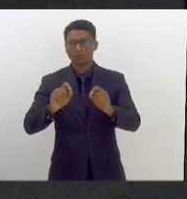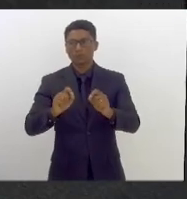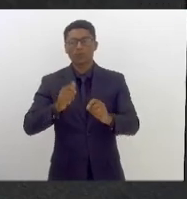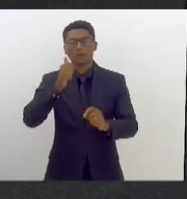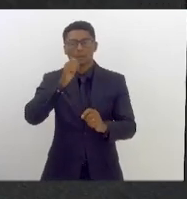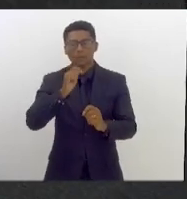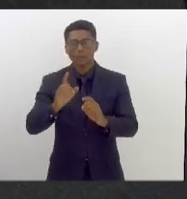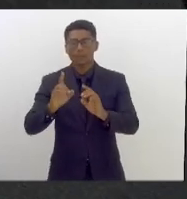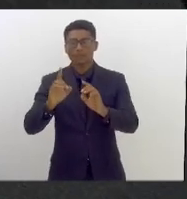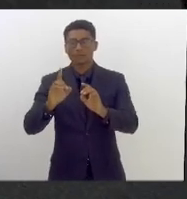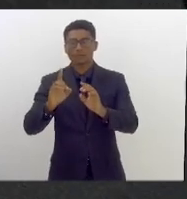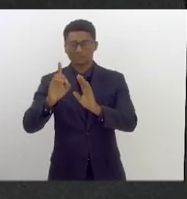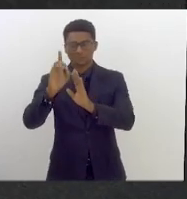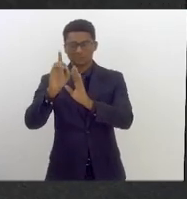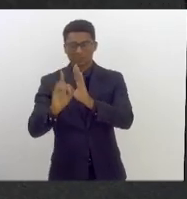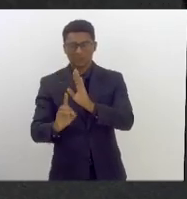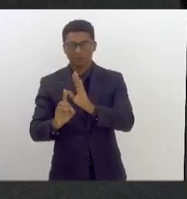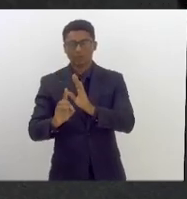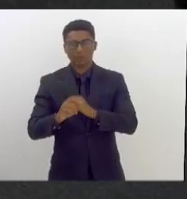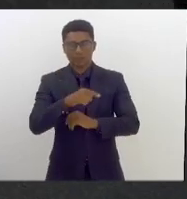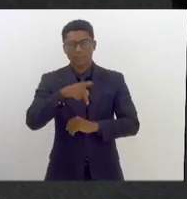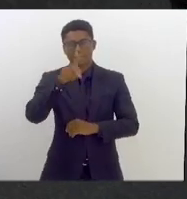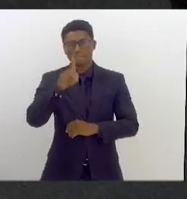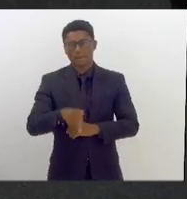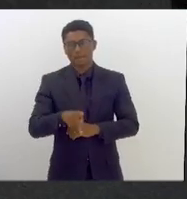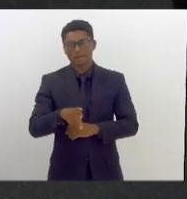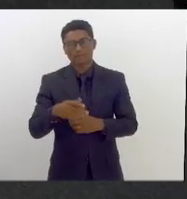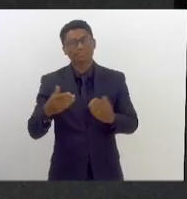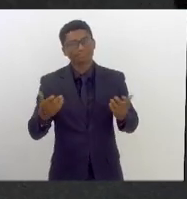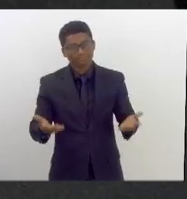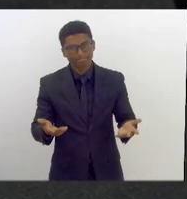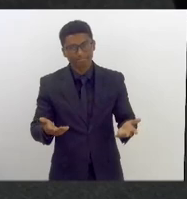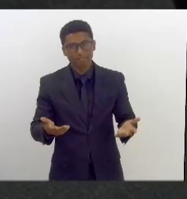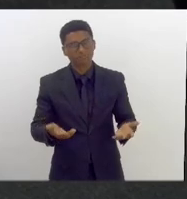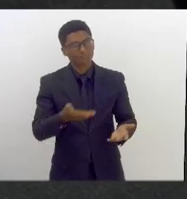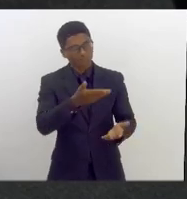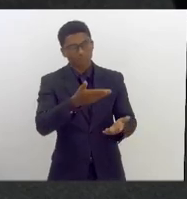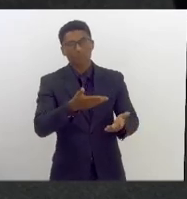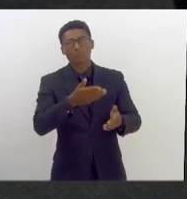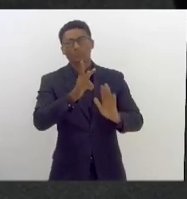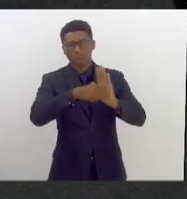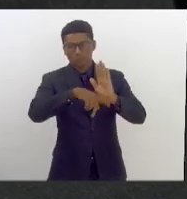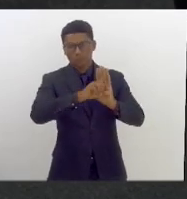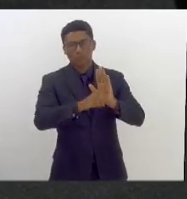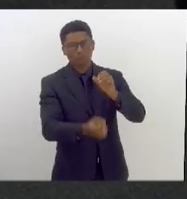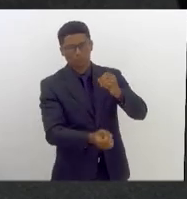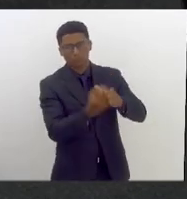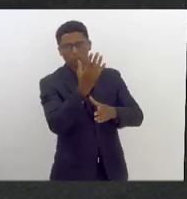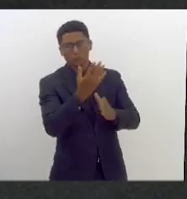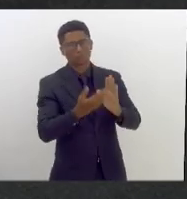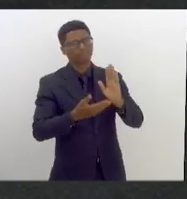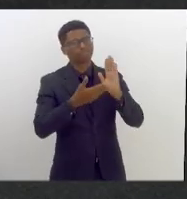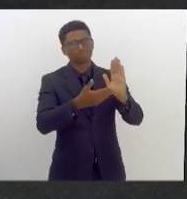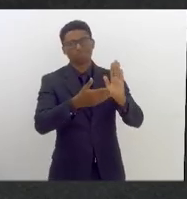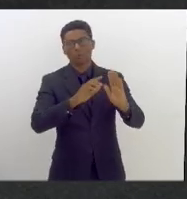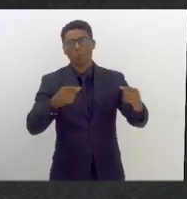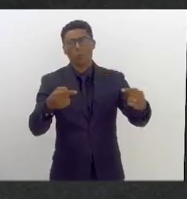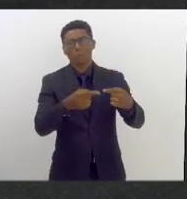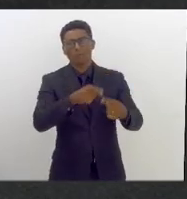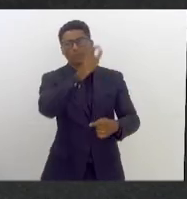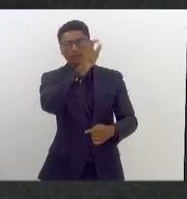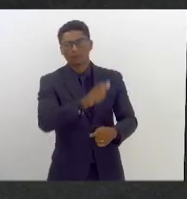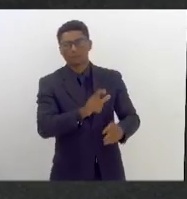Direitos da Mulher, e não poderia ser de outra pessoa a iniciativa desse projeto. Porque esse projeto, na